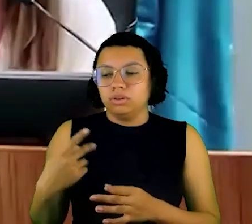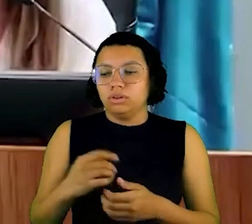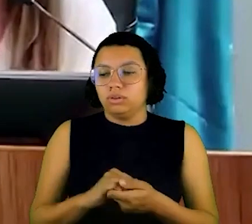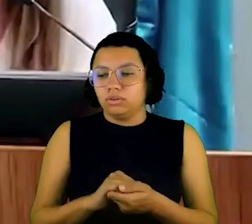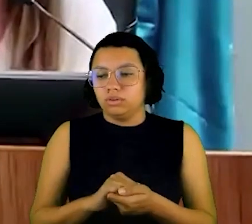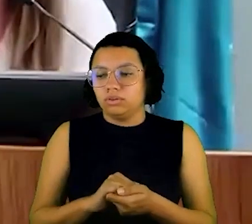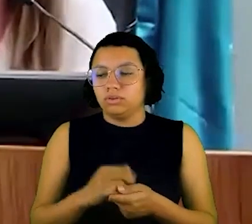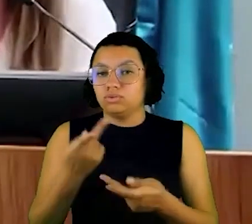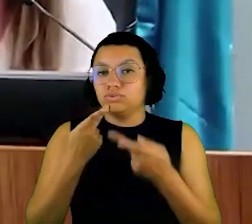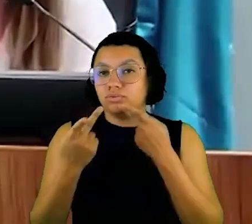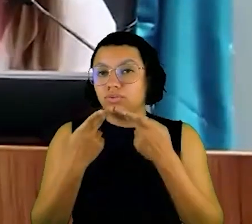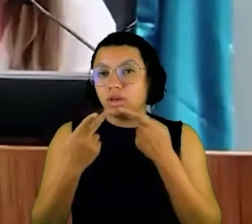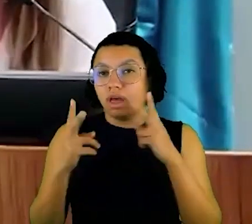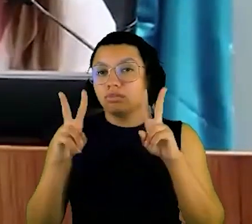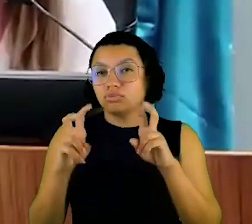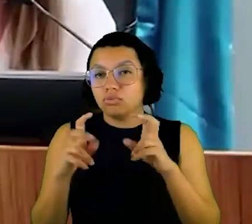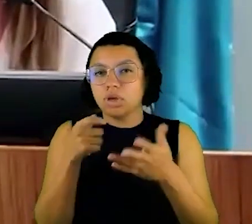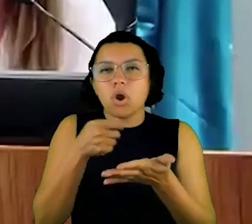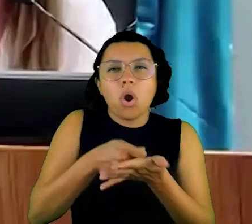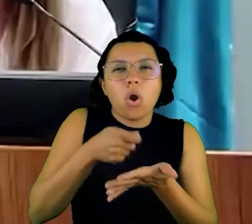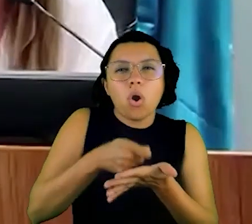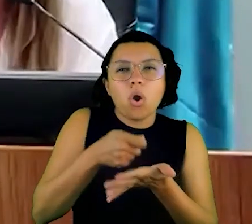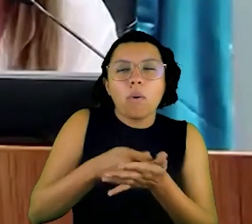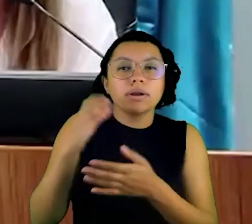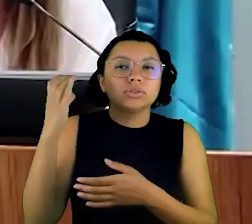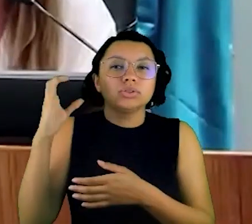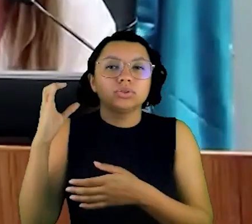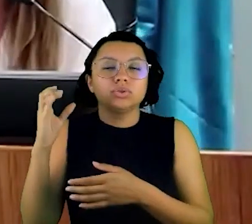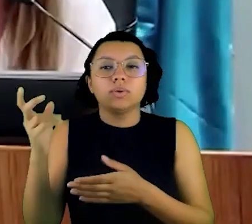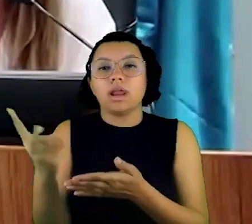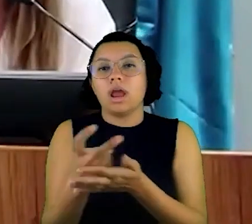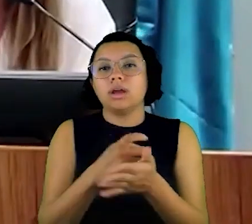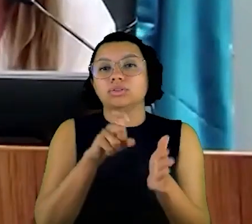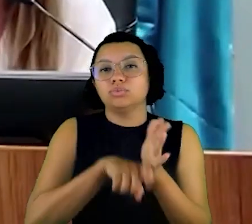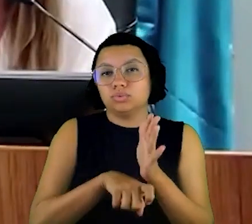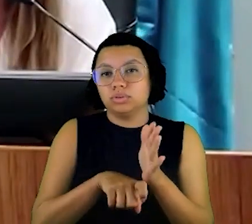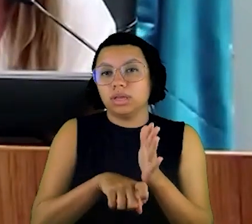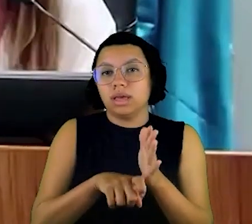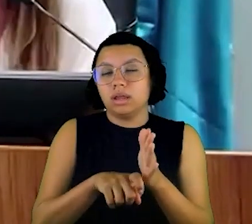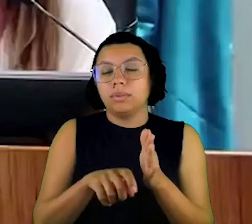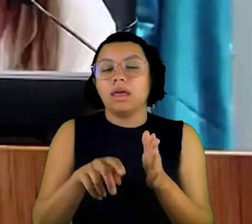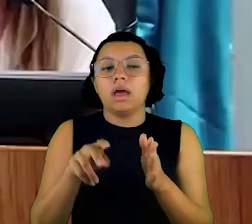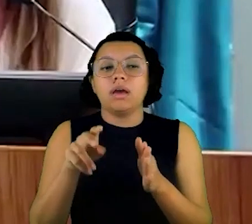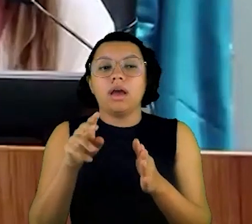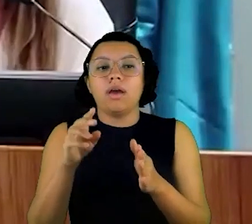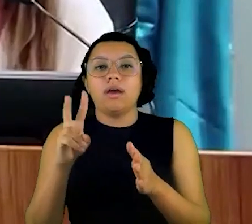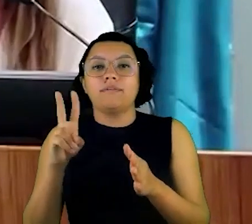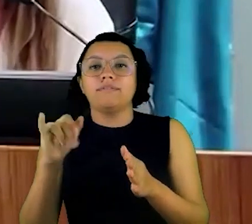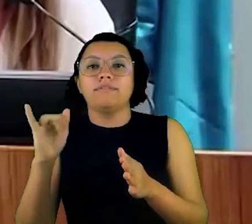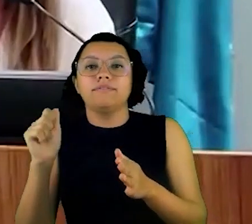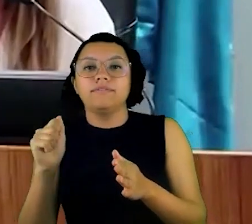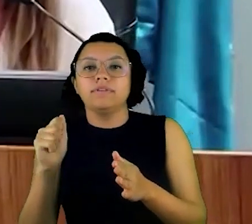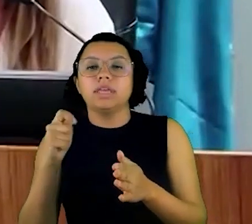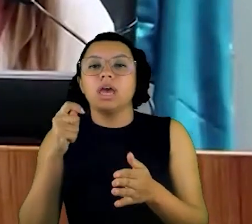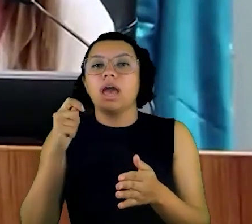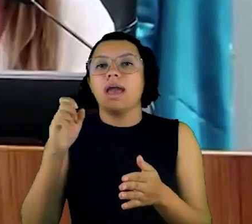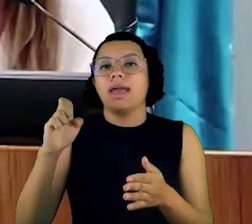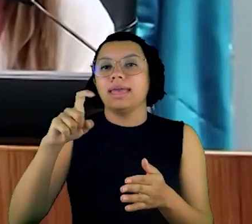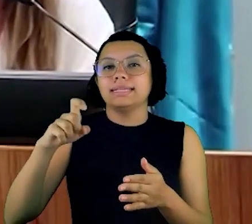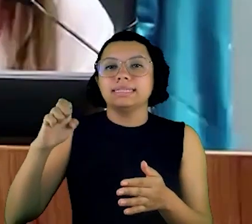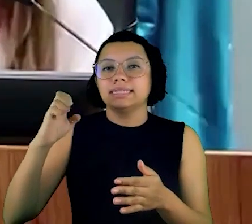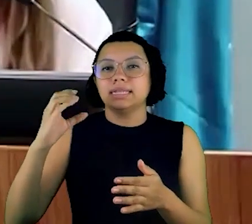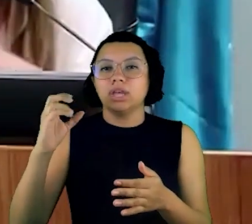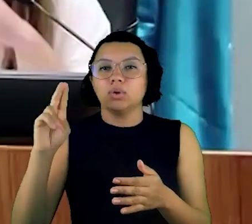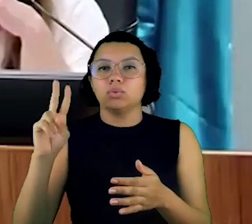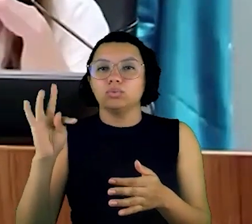que nós falamos aí de cobrança do crédito tributário pela via executivo fiscal, nós temos, de fato,